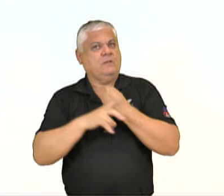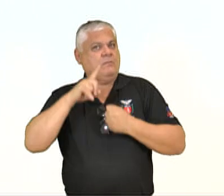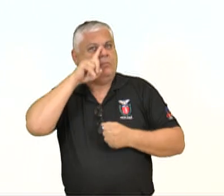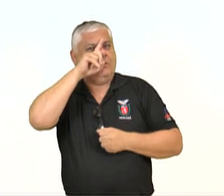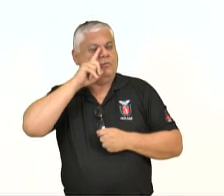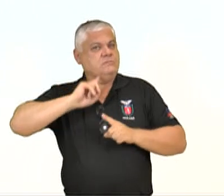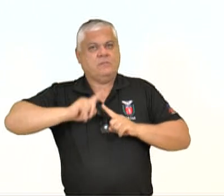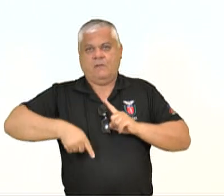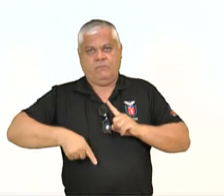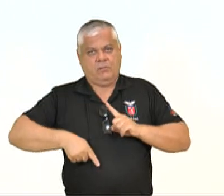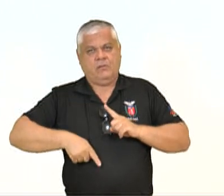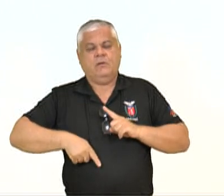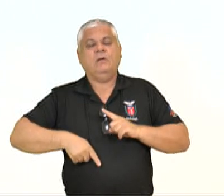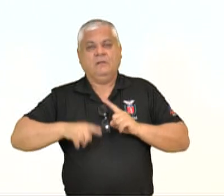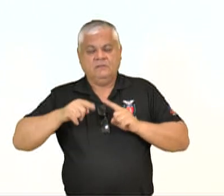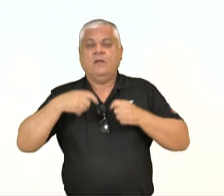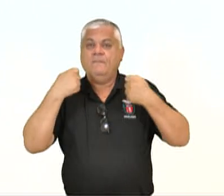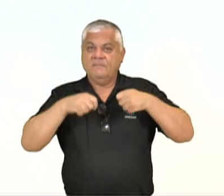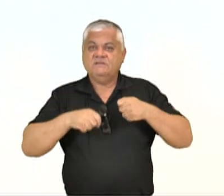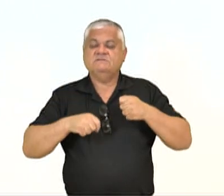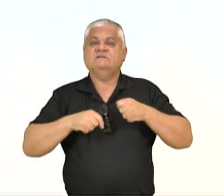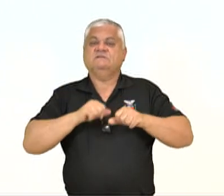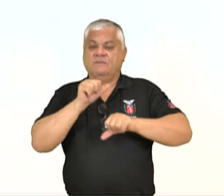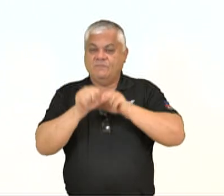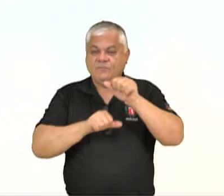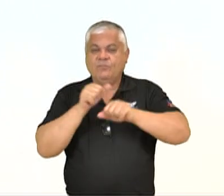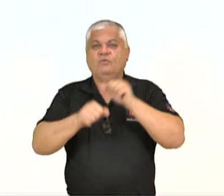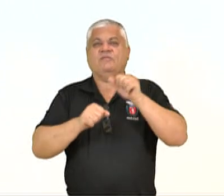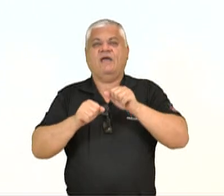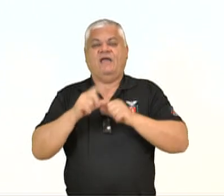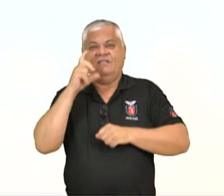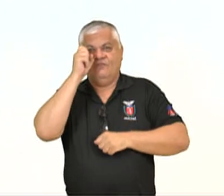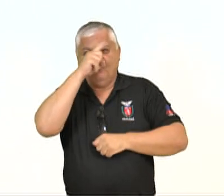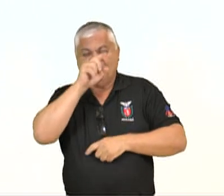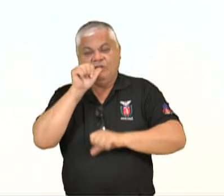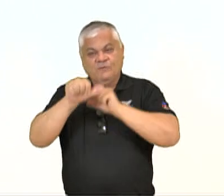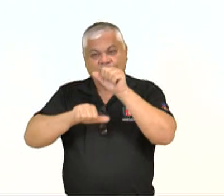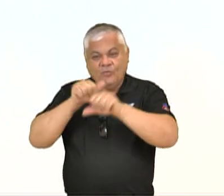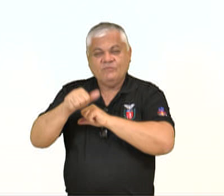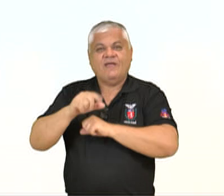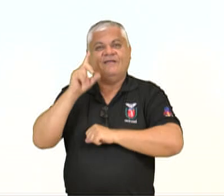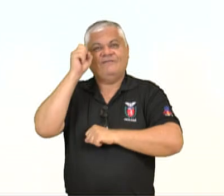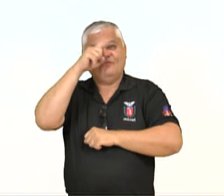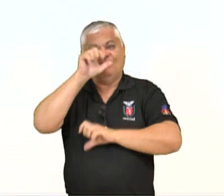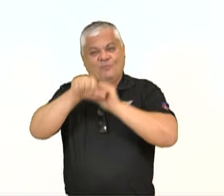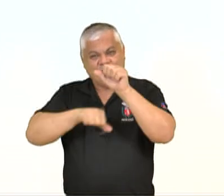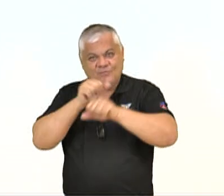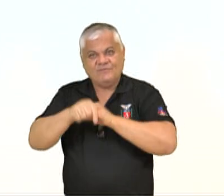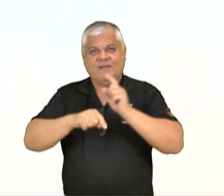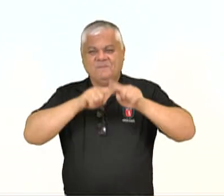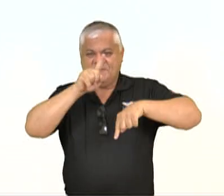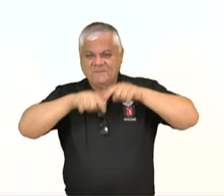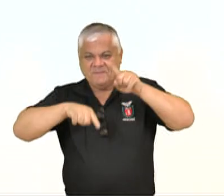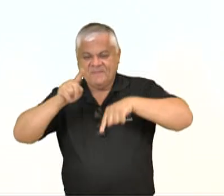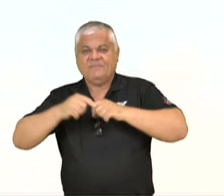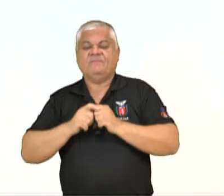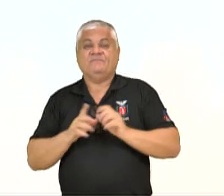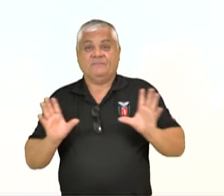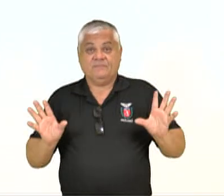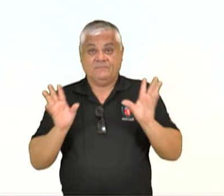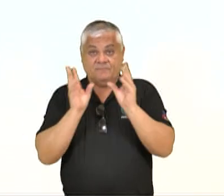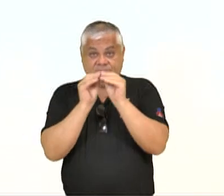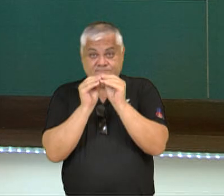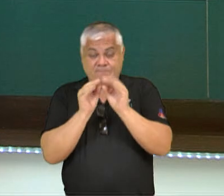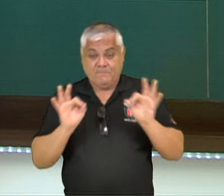deve conter diferentes graduações de dificuldade para dar conta das diferenças individuais. Após a